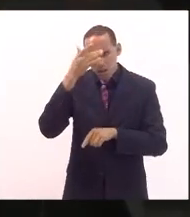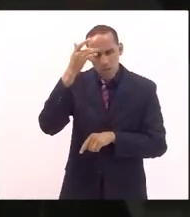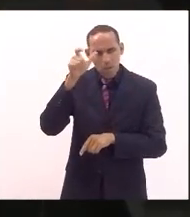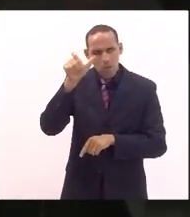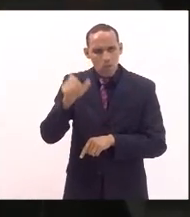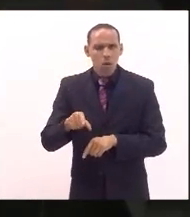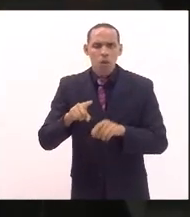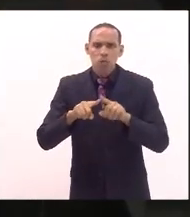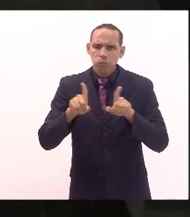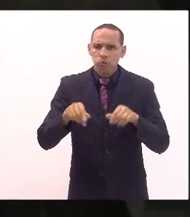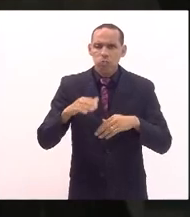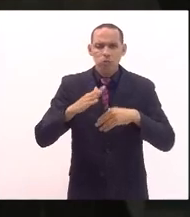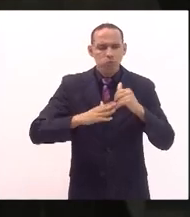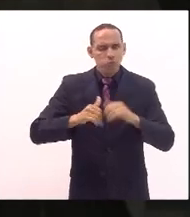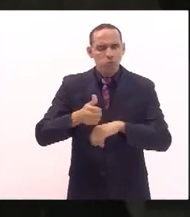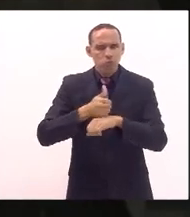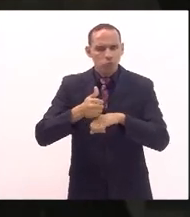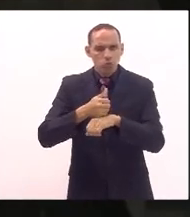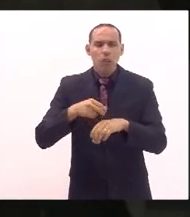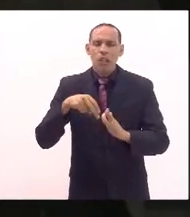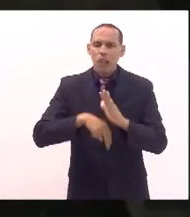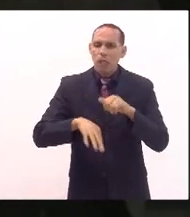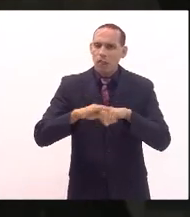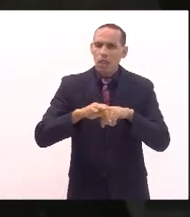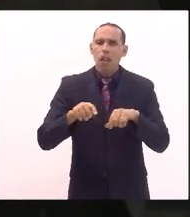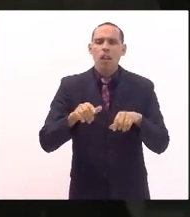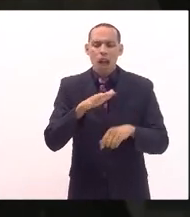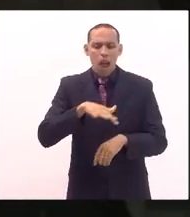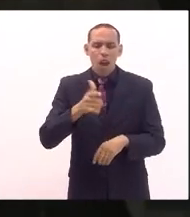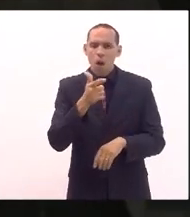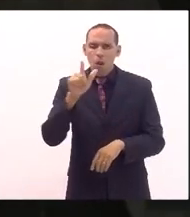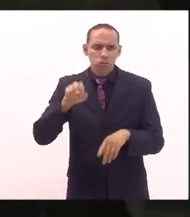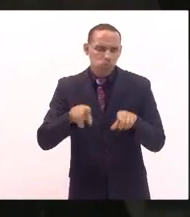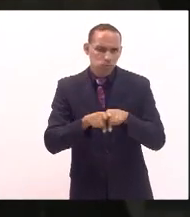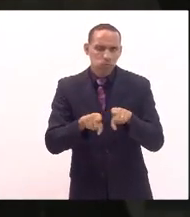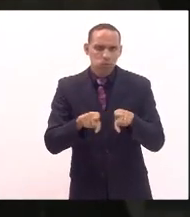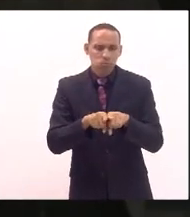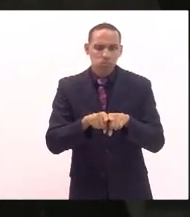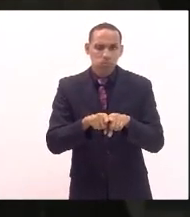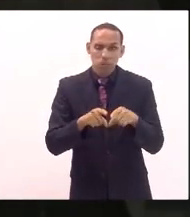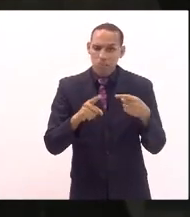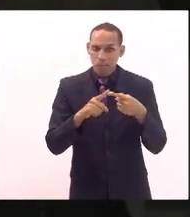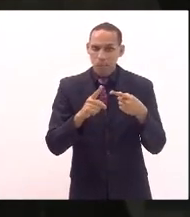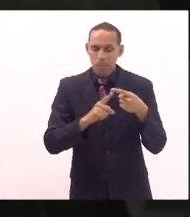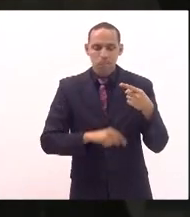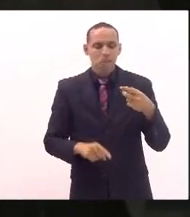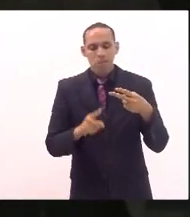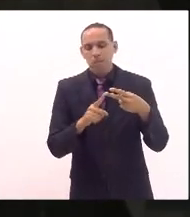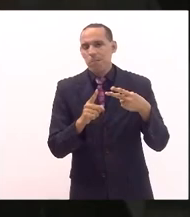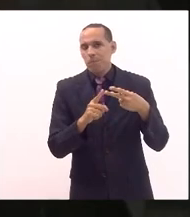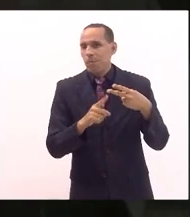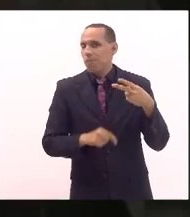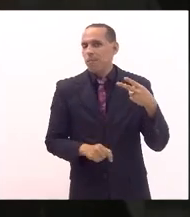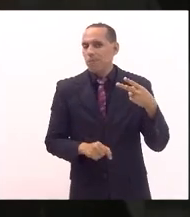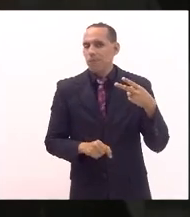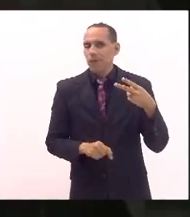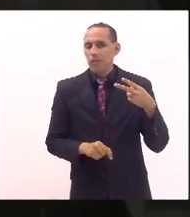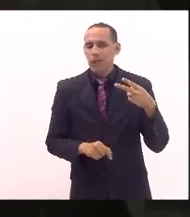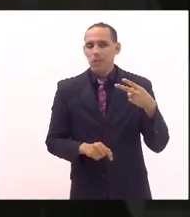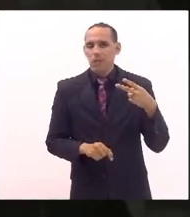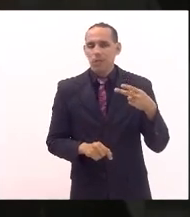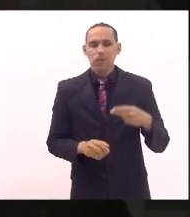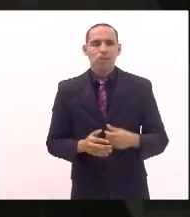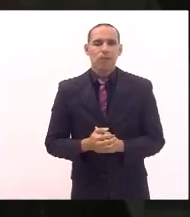inclusive em nível técnico em várias áreas Esse é o primeiro pressuposto Oi e o segundo pressuposto